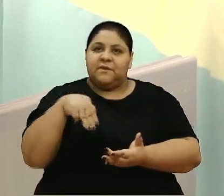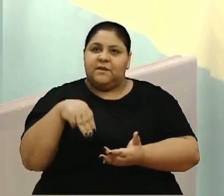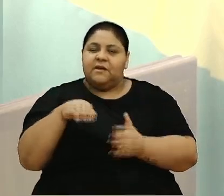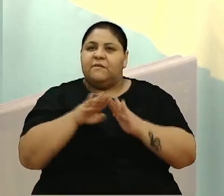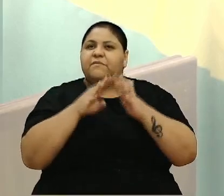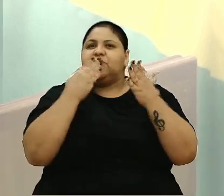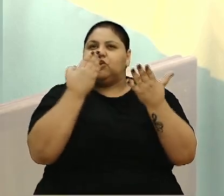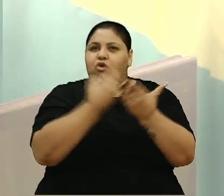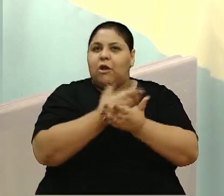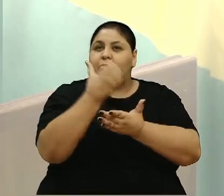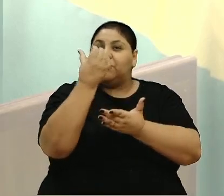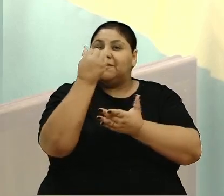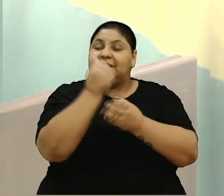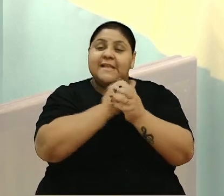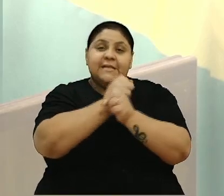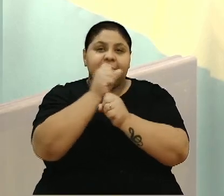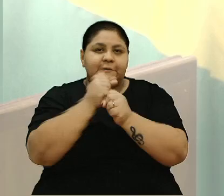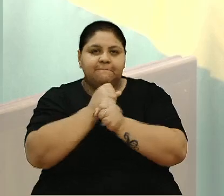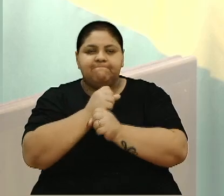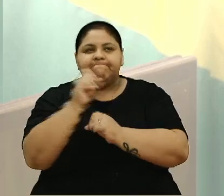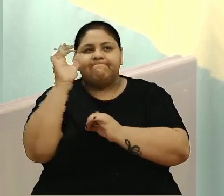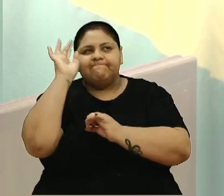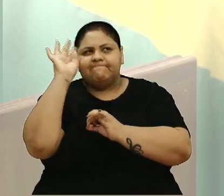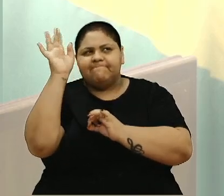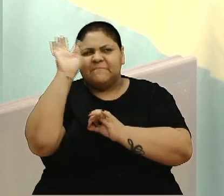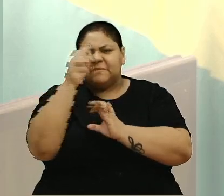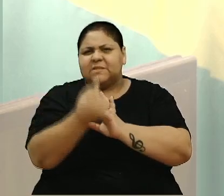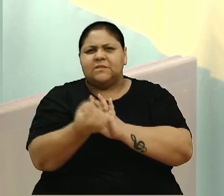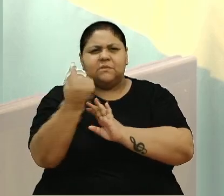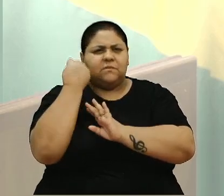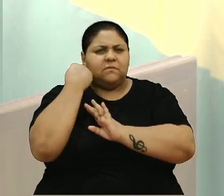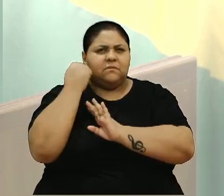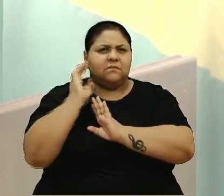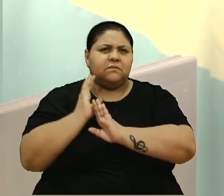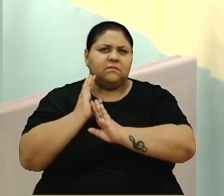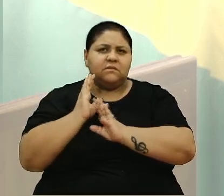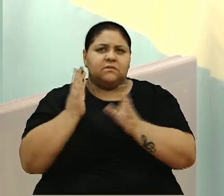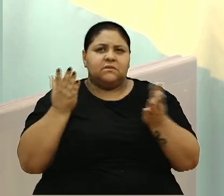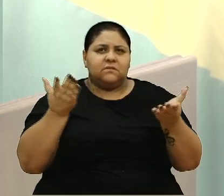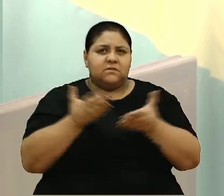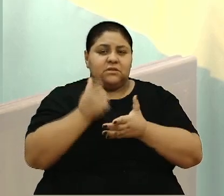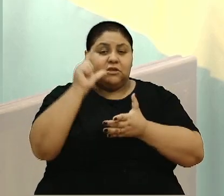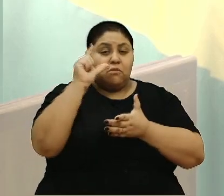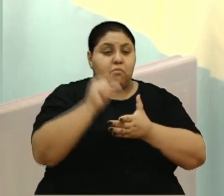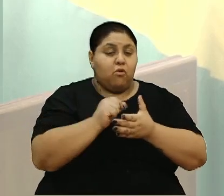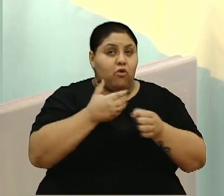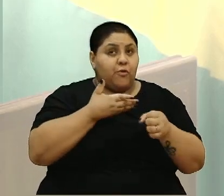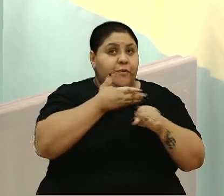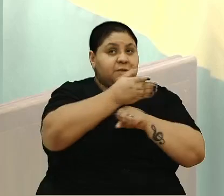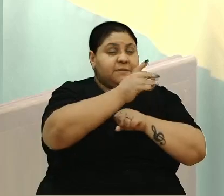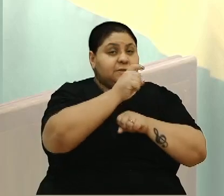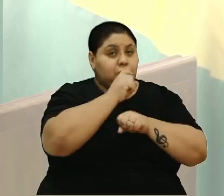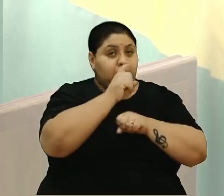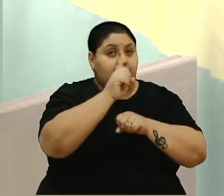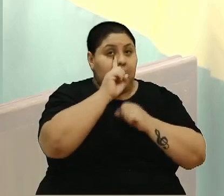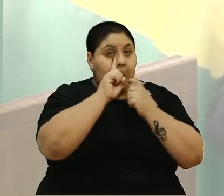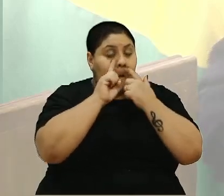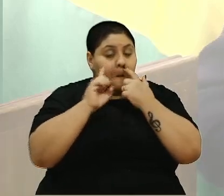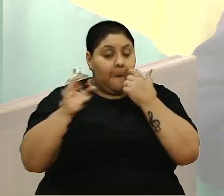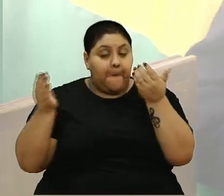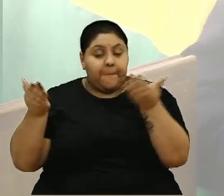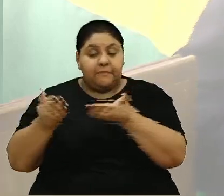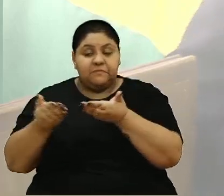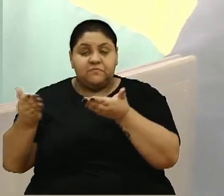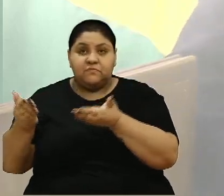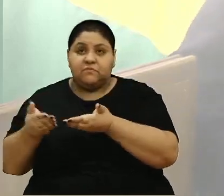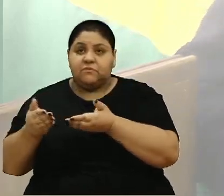anos. E imagine aquela época, já era pouca a participação dos pais. E hoje,